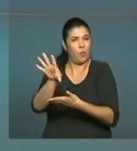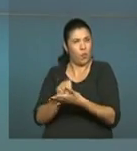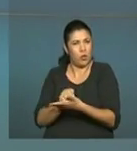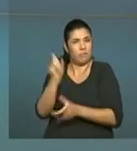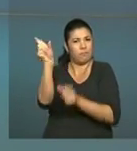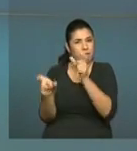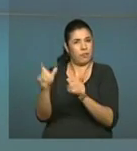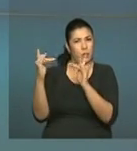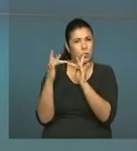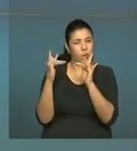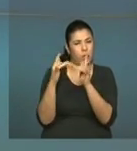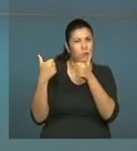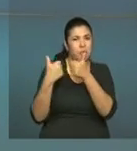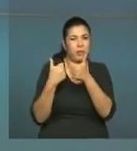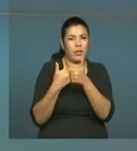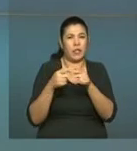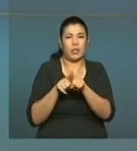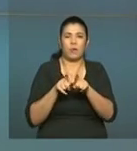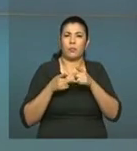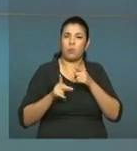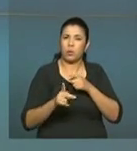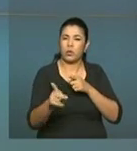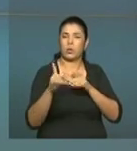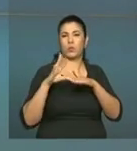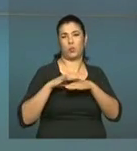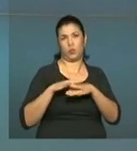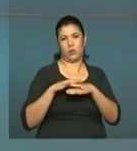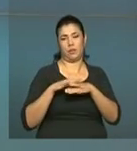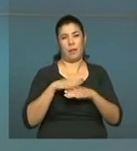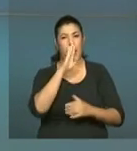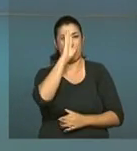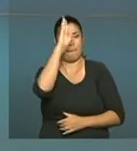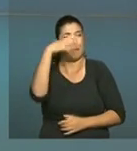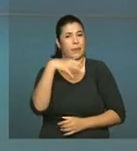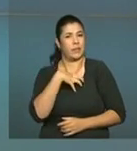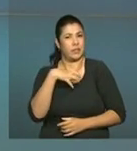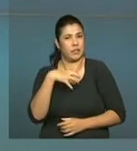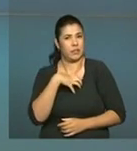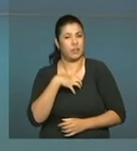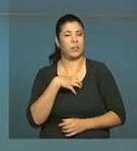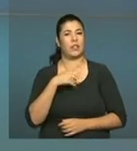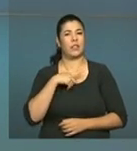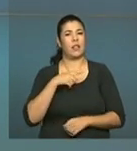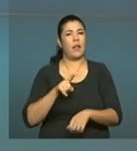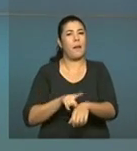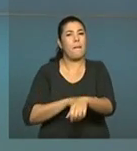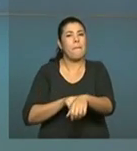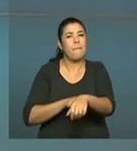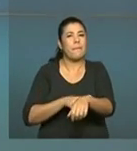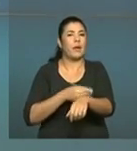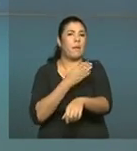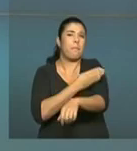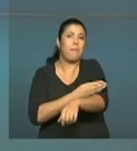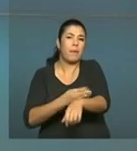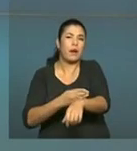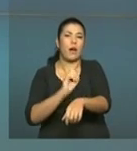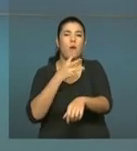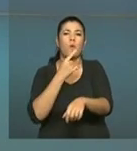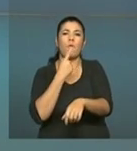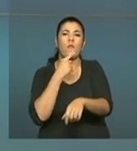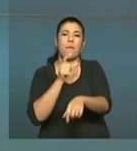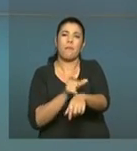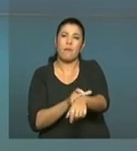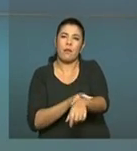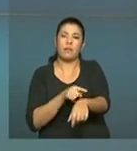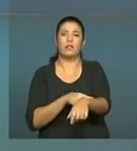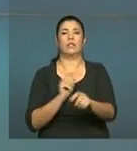pessoa, com contato próximo e prolongado com o doente. Os principais sintomas são manchas esbranquiçadas ou avermelhadas na